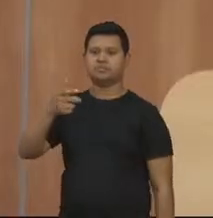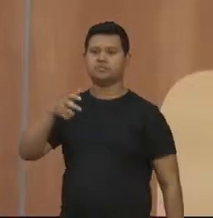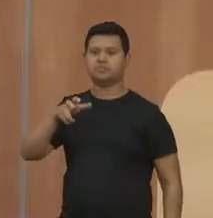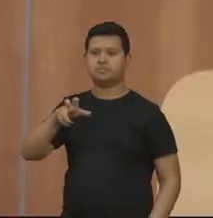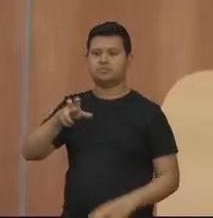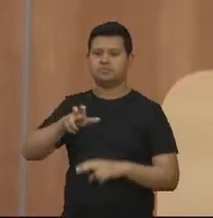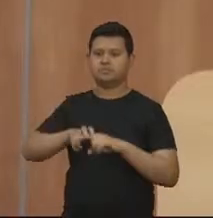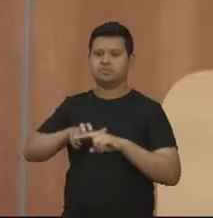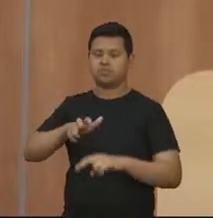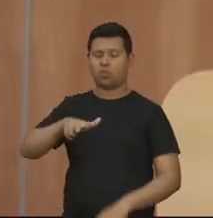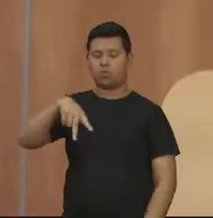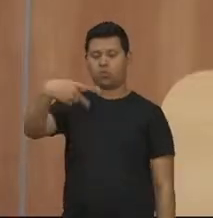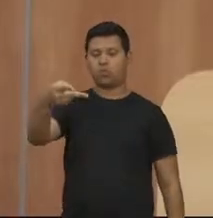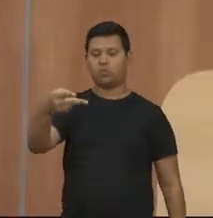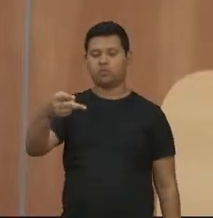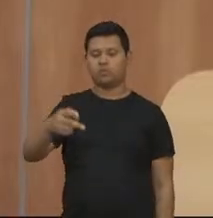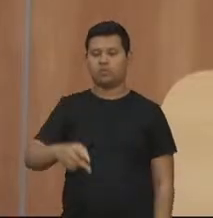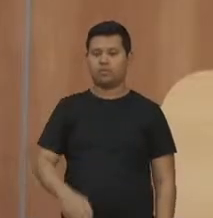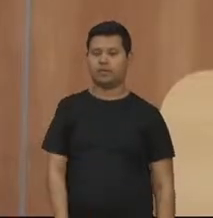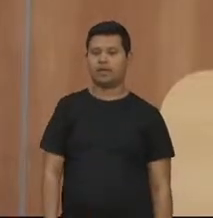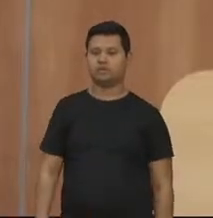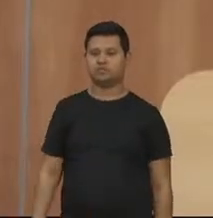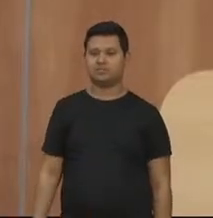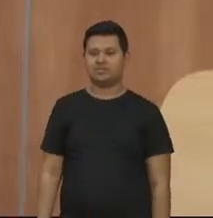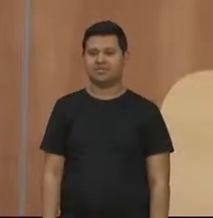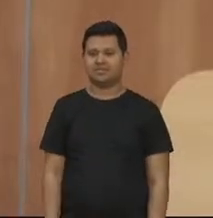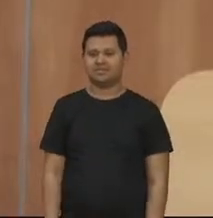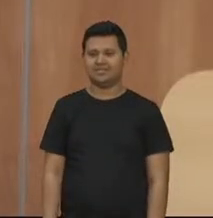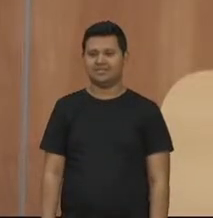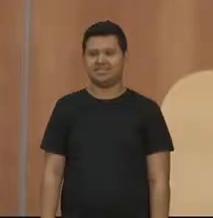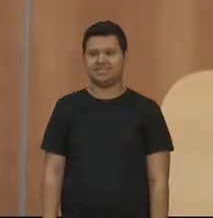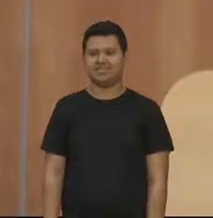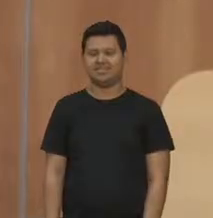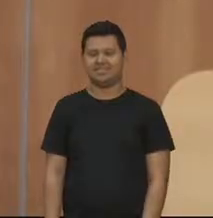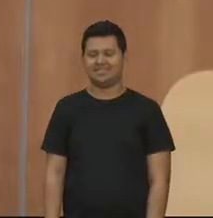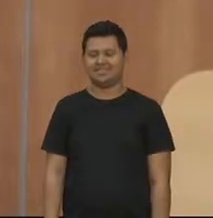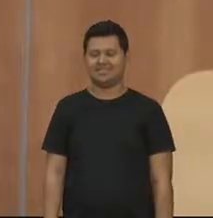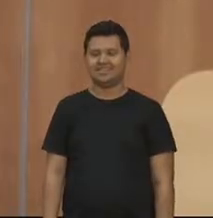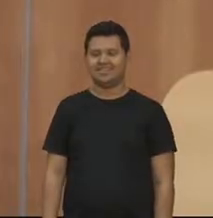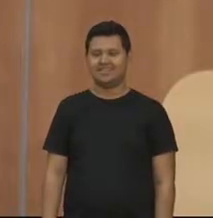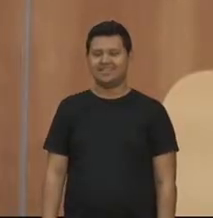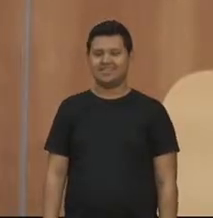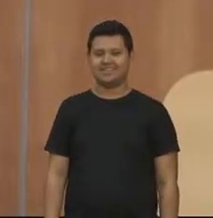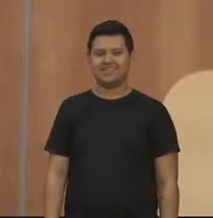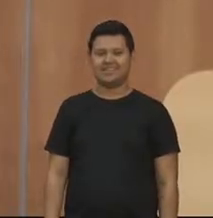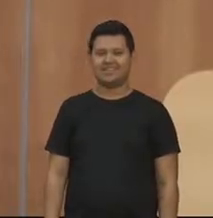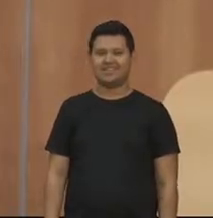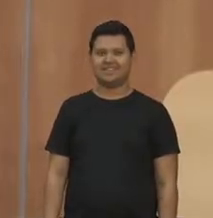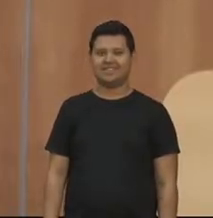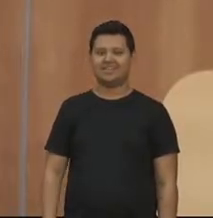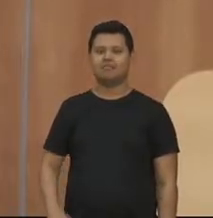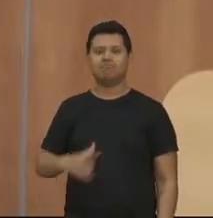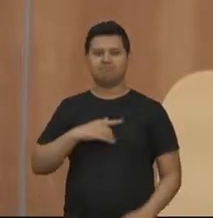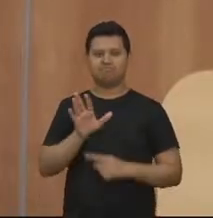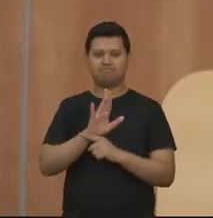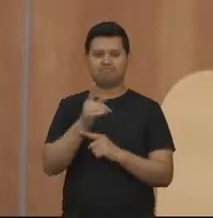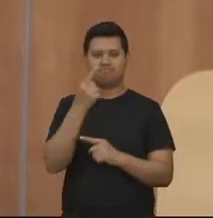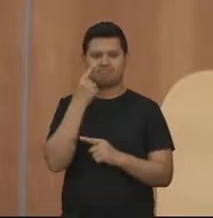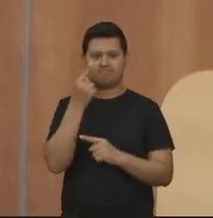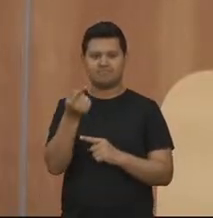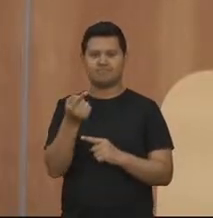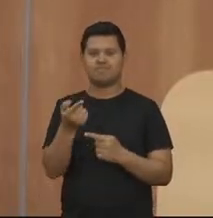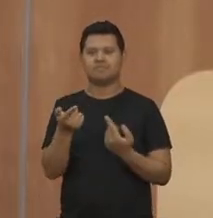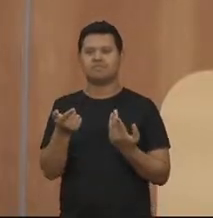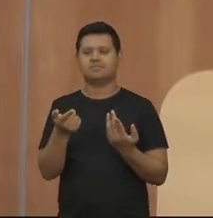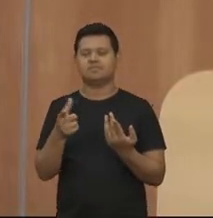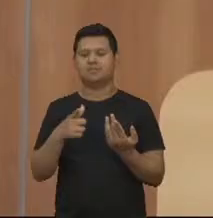né, se não me engano. Viseiro, então são importantes práticas. Eu queria colocar rapidinho um vídeo, alguns trechos, porque eu acho que passa o tempo,